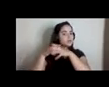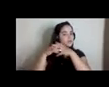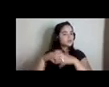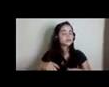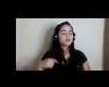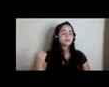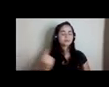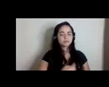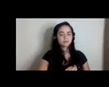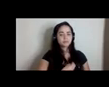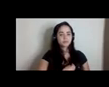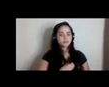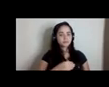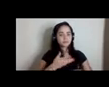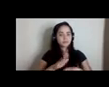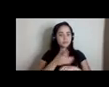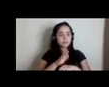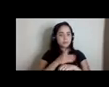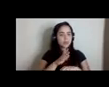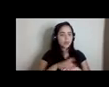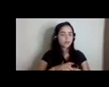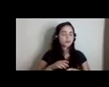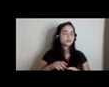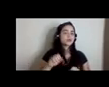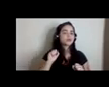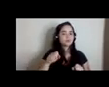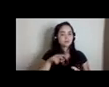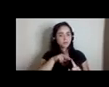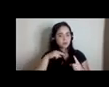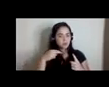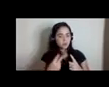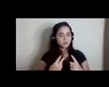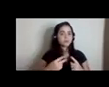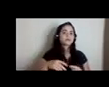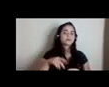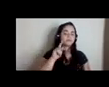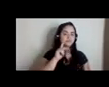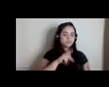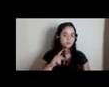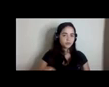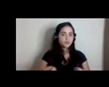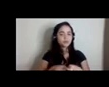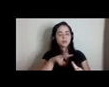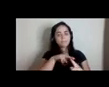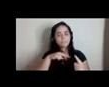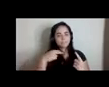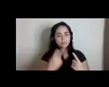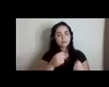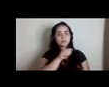prática. E isso eu digo tanto do ponto de vista docente quanto discente.